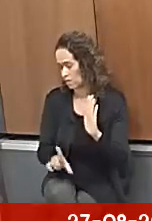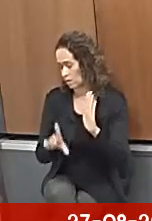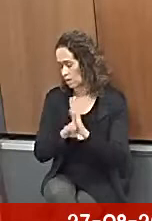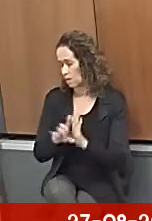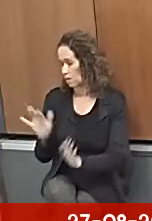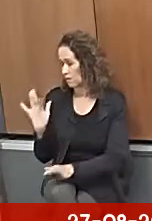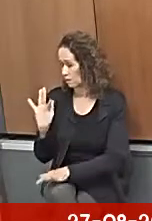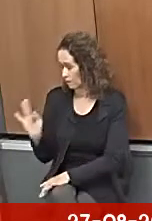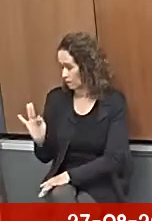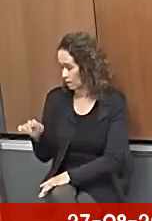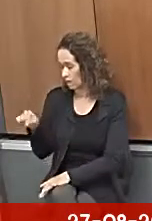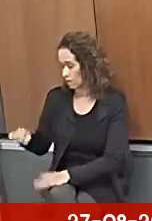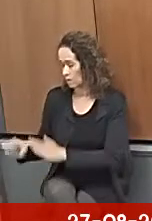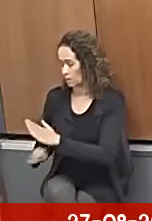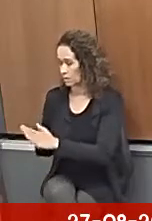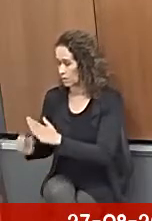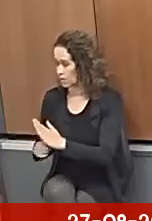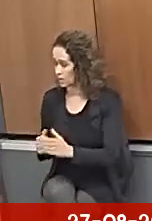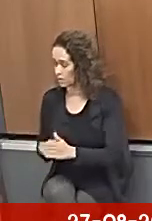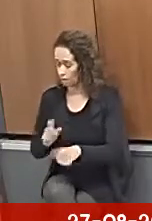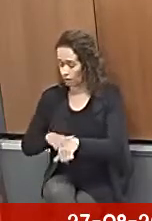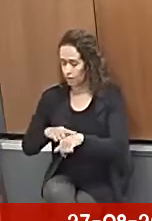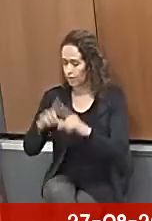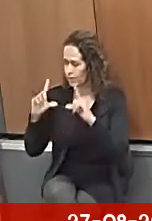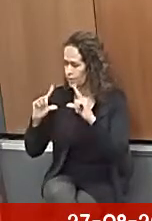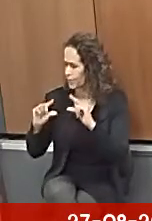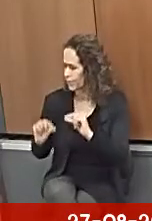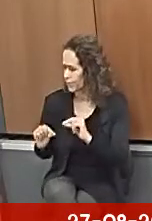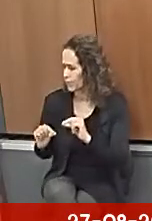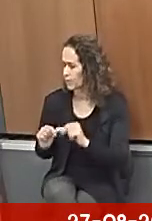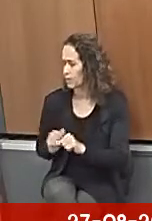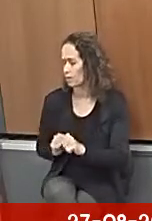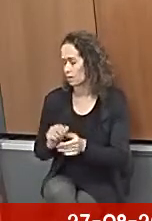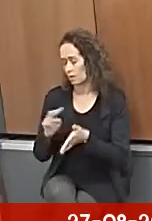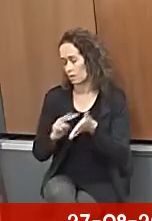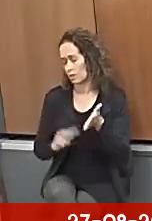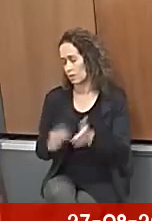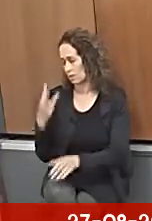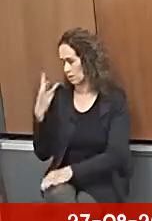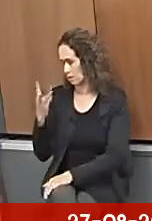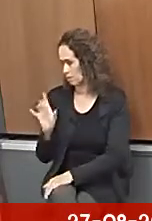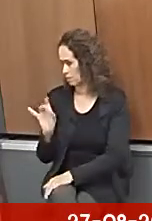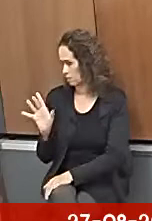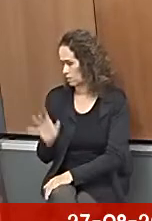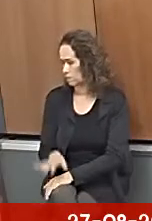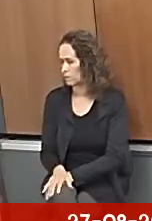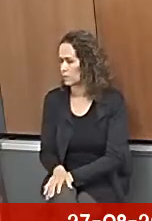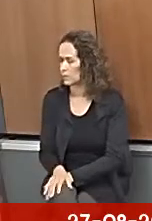pelo minas arena como o tempo é muito curto vou ler apenas três